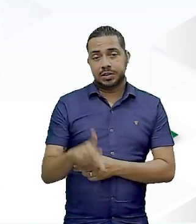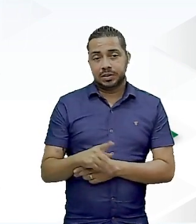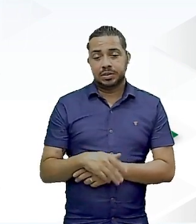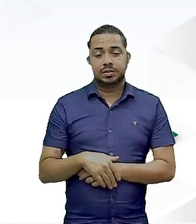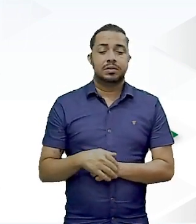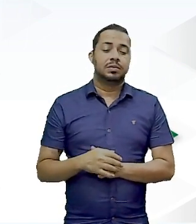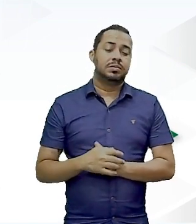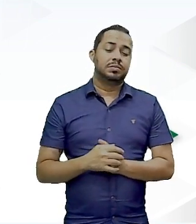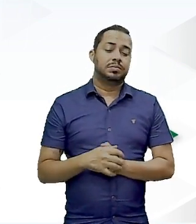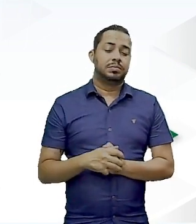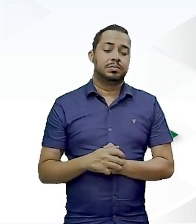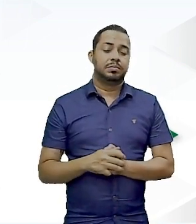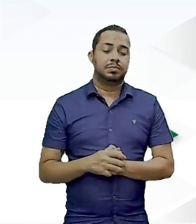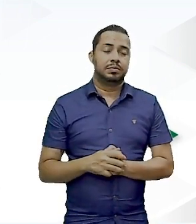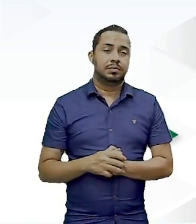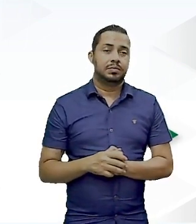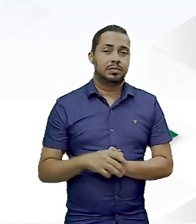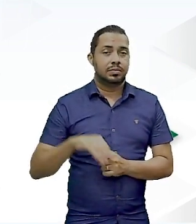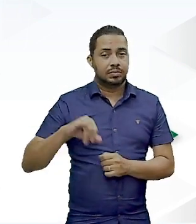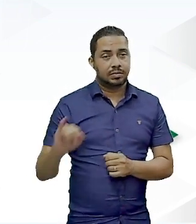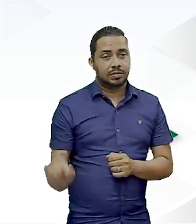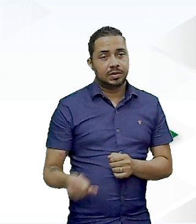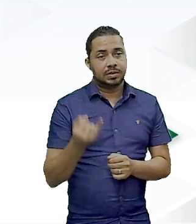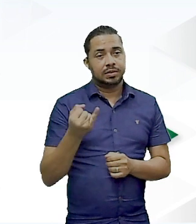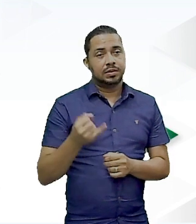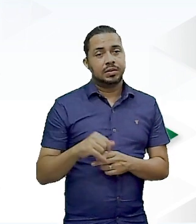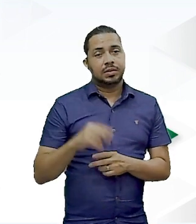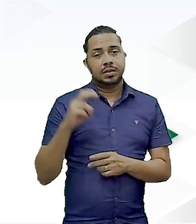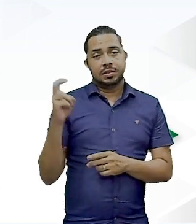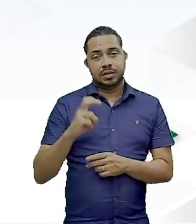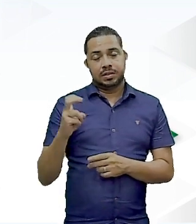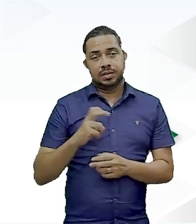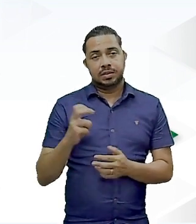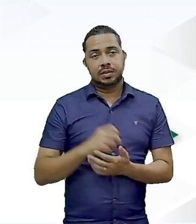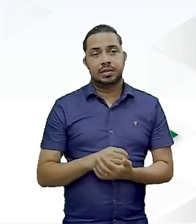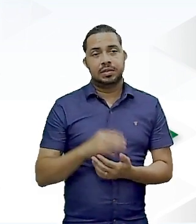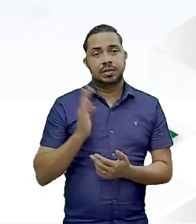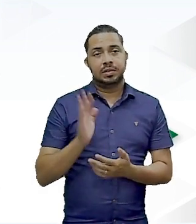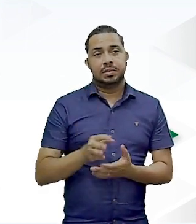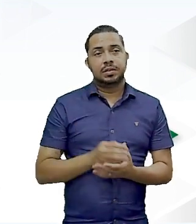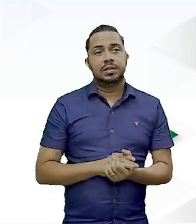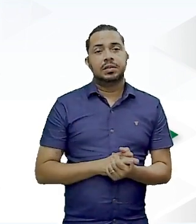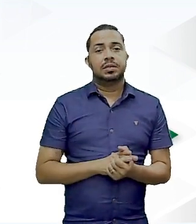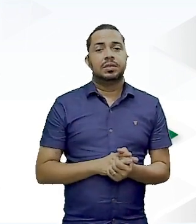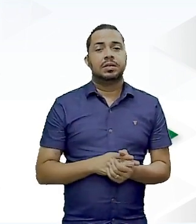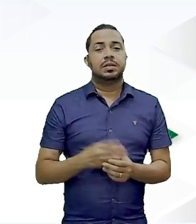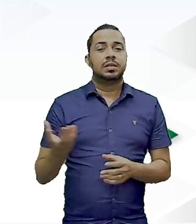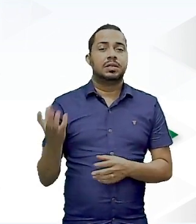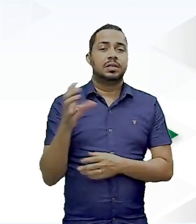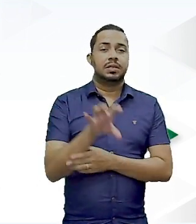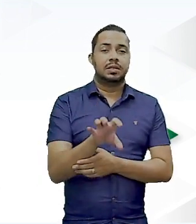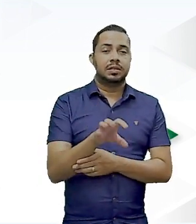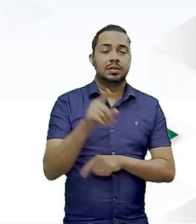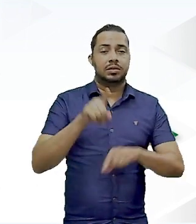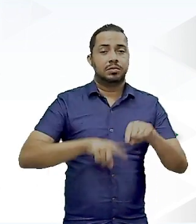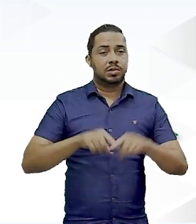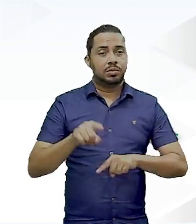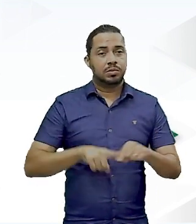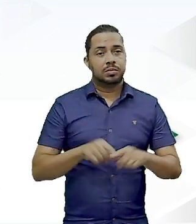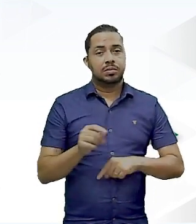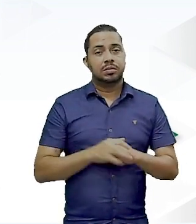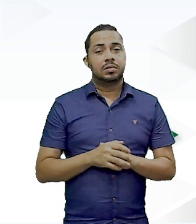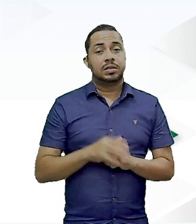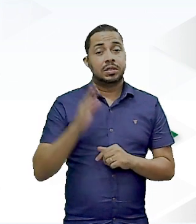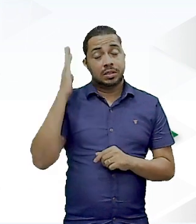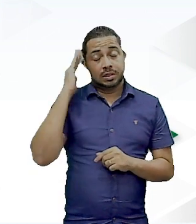Vamos lá então. Aproveitando aí a quinta questão, já com a inserção aí do produto, tá?